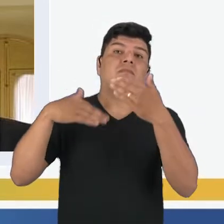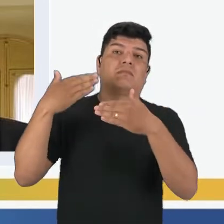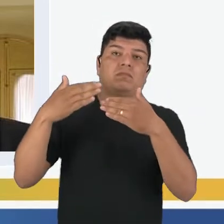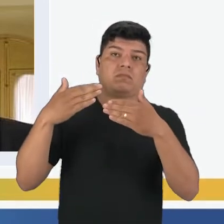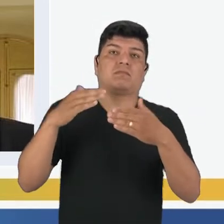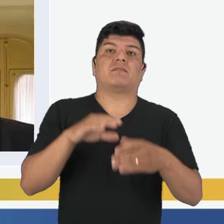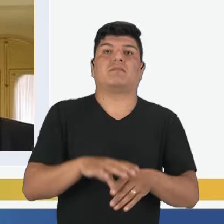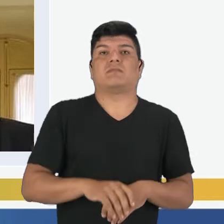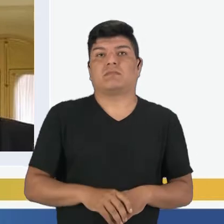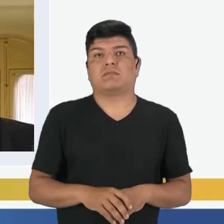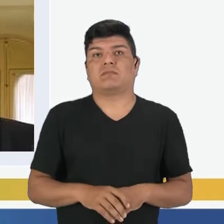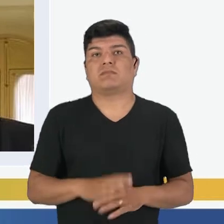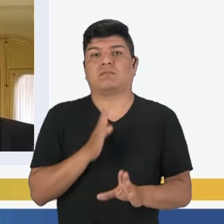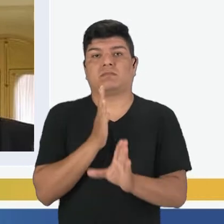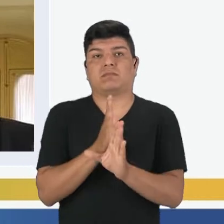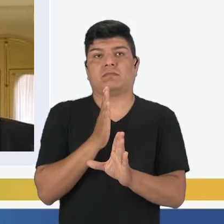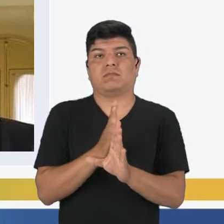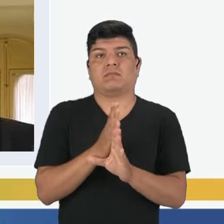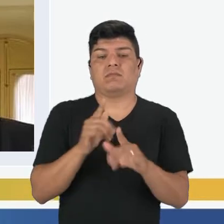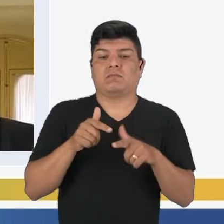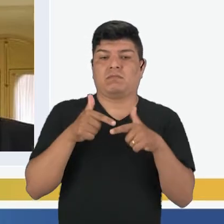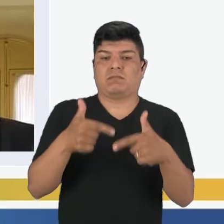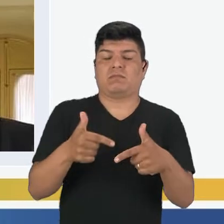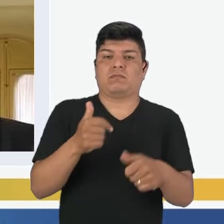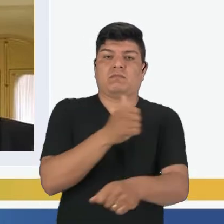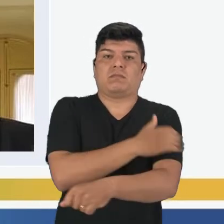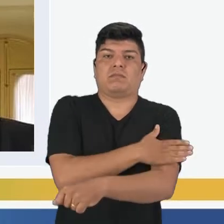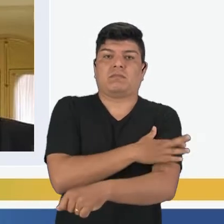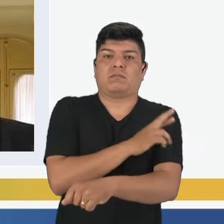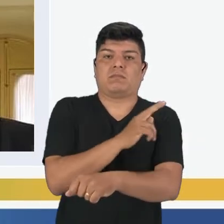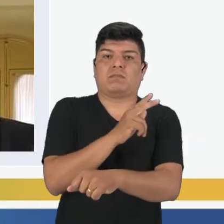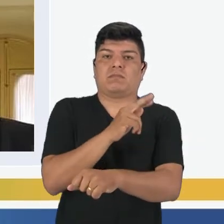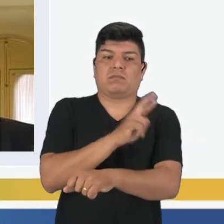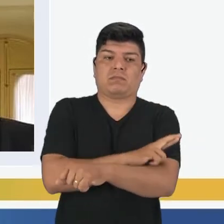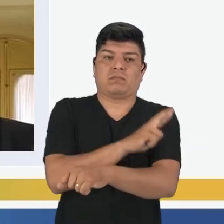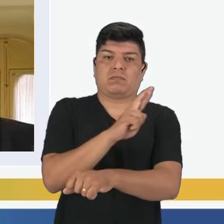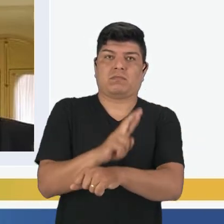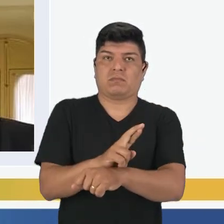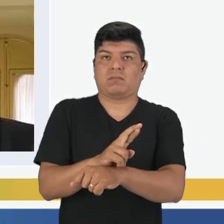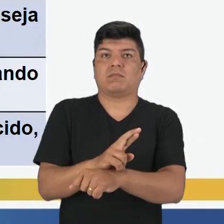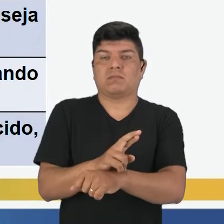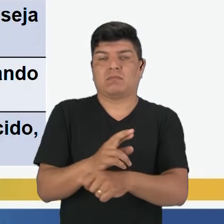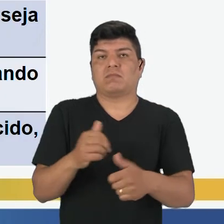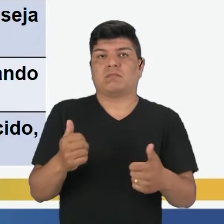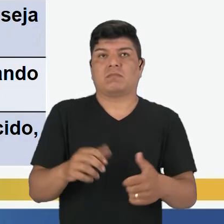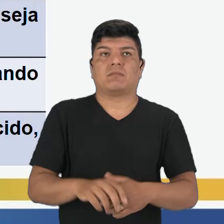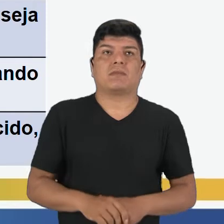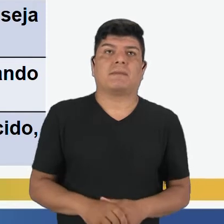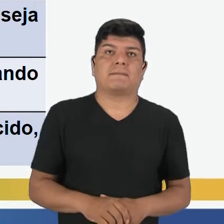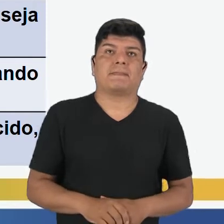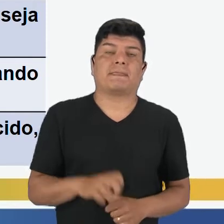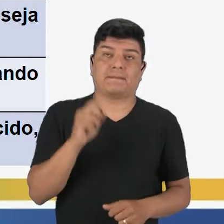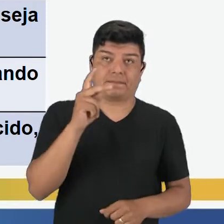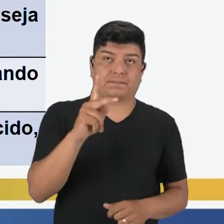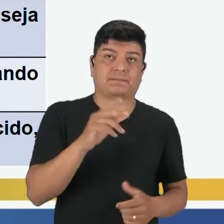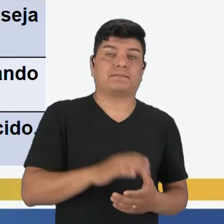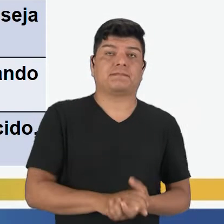dele na questão da luta contra o preconceito religioso, contra a intolerância religiosa,